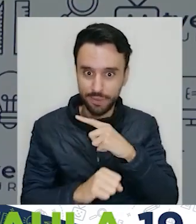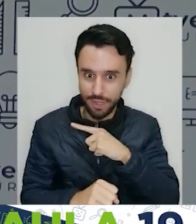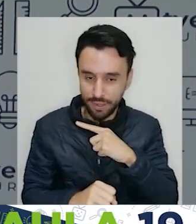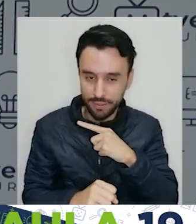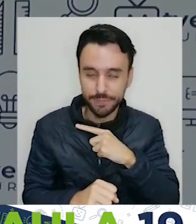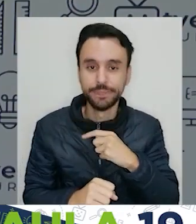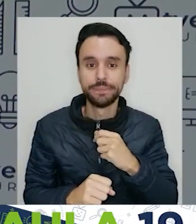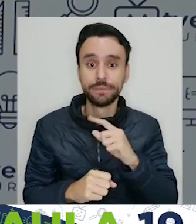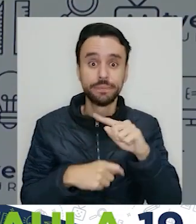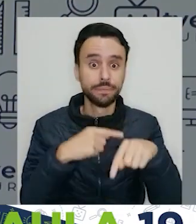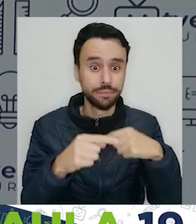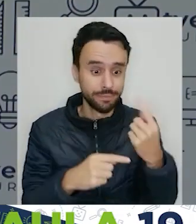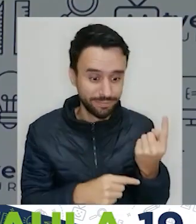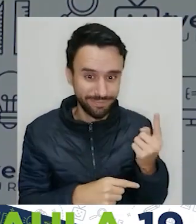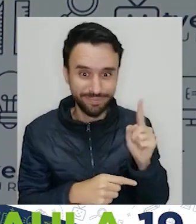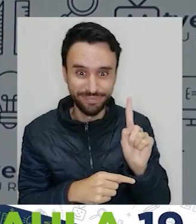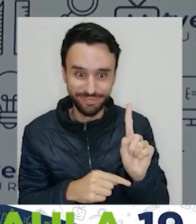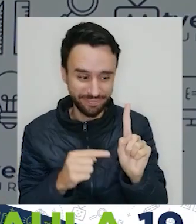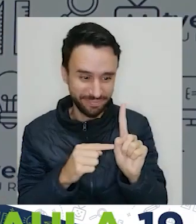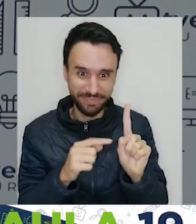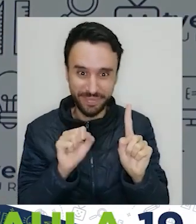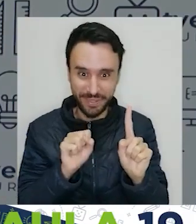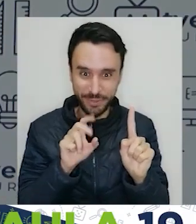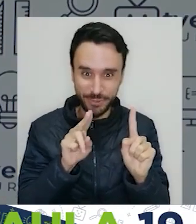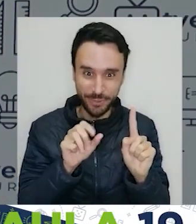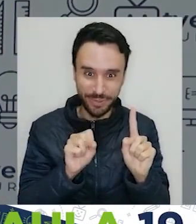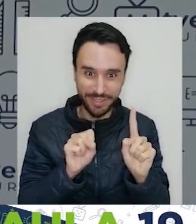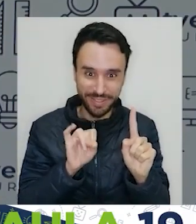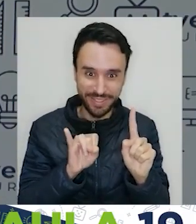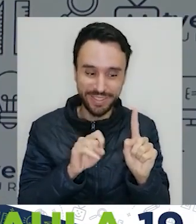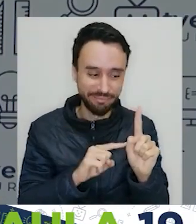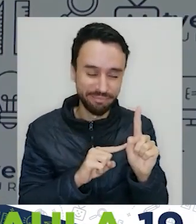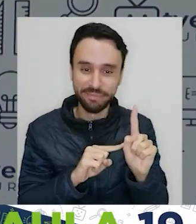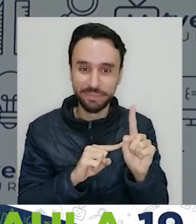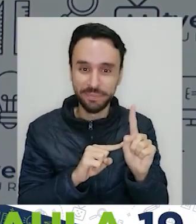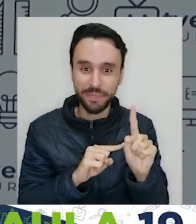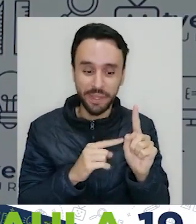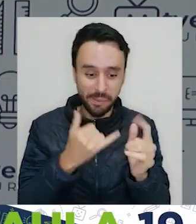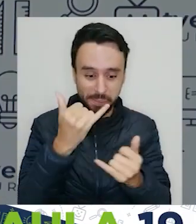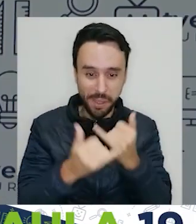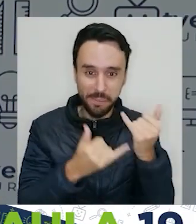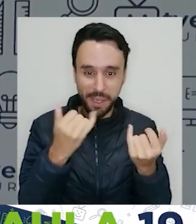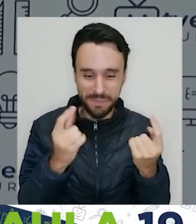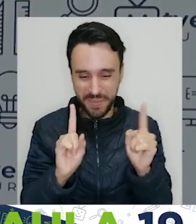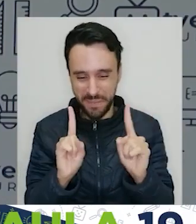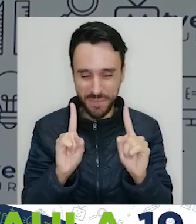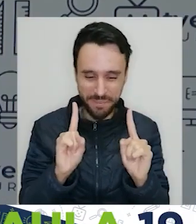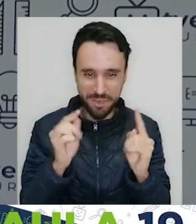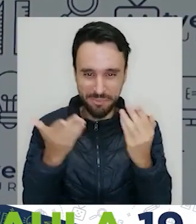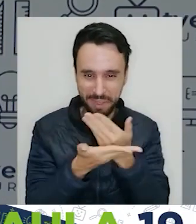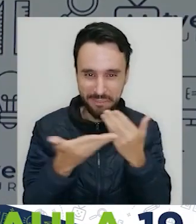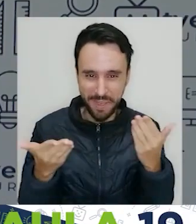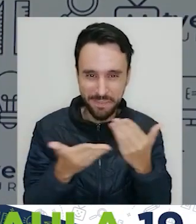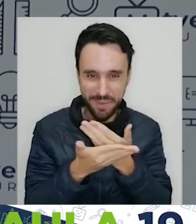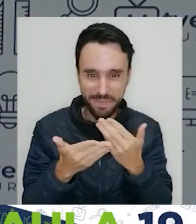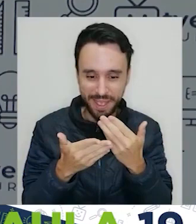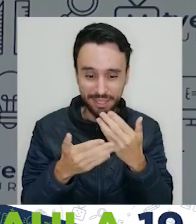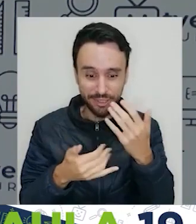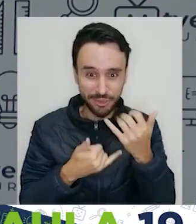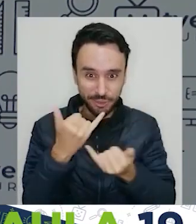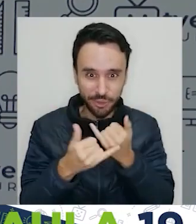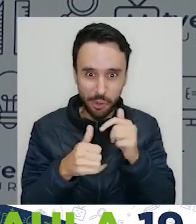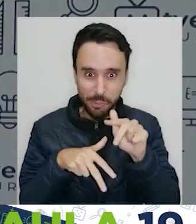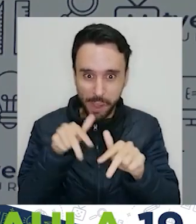Depois a professora Suzy veio aqui para fazer junto conosco o jogo das pegadas.